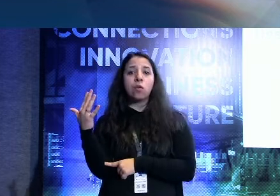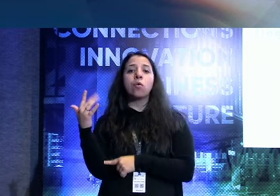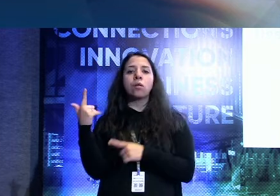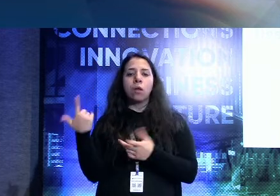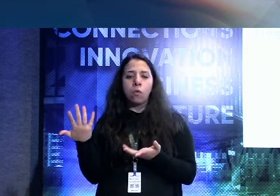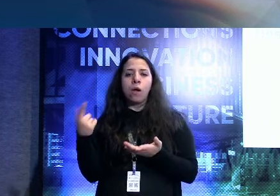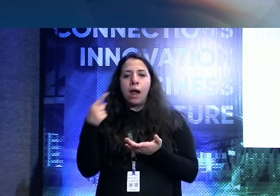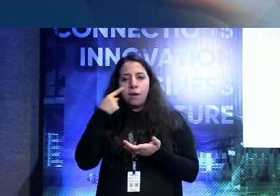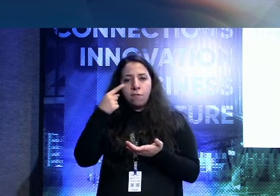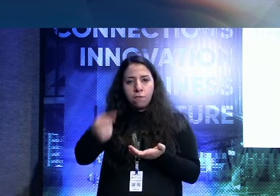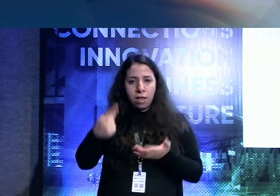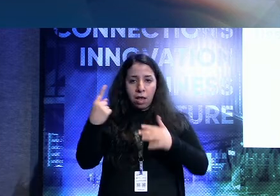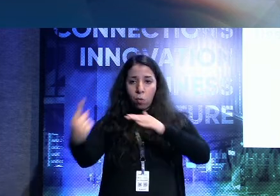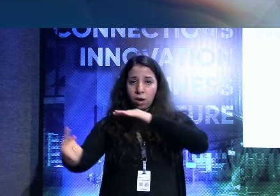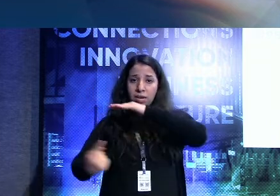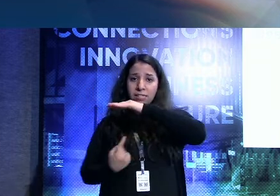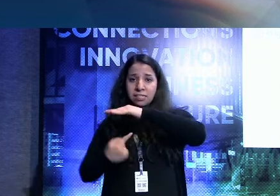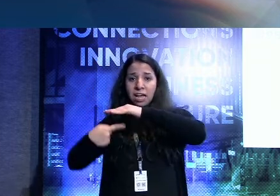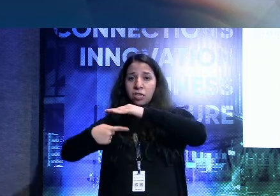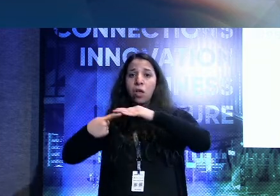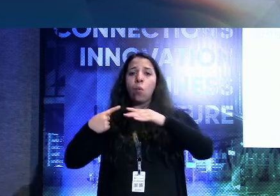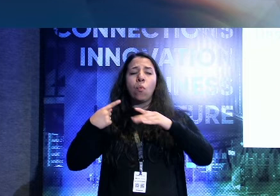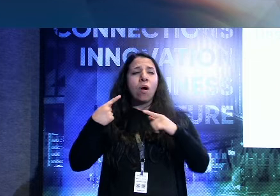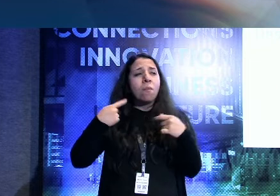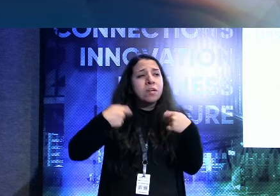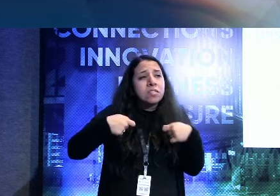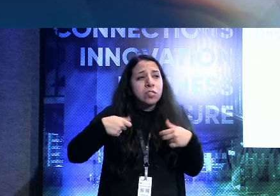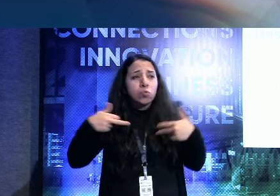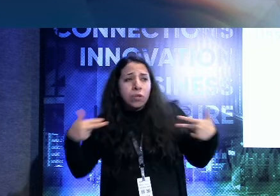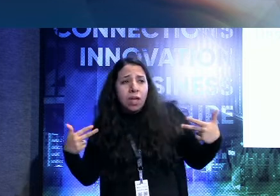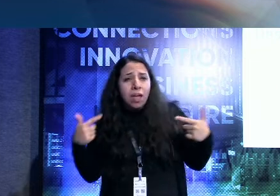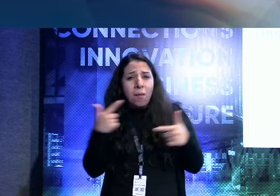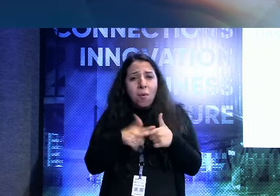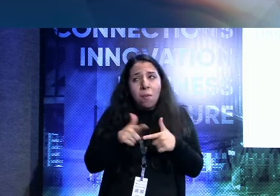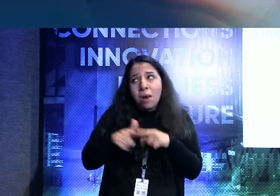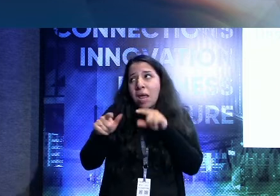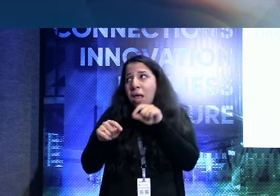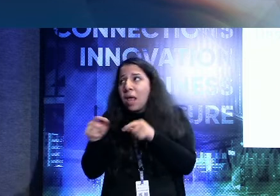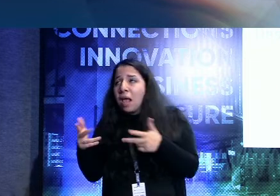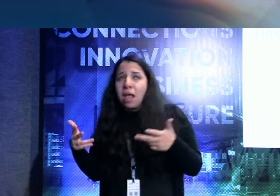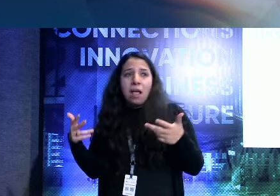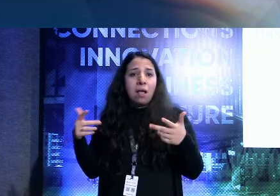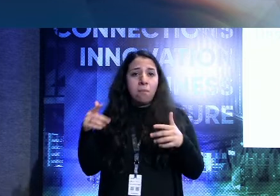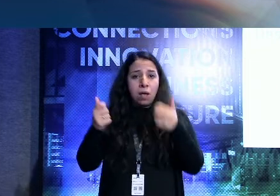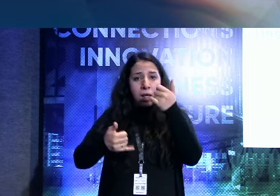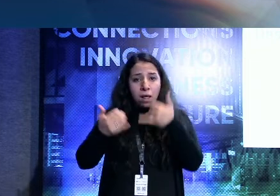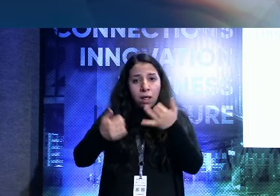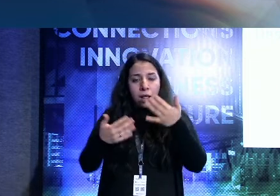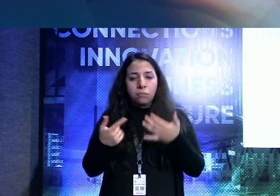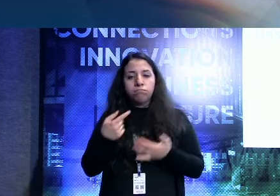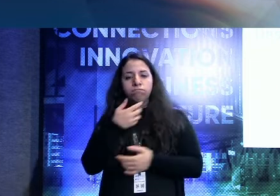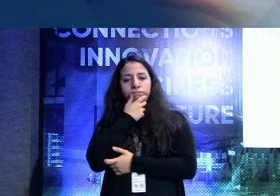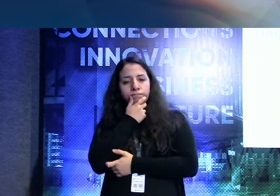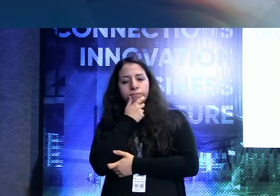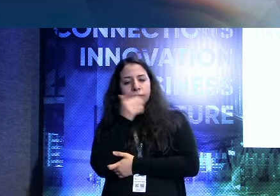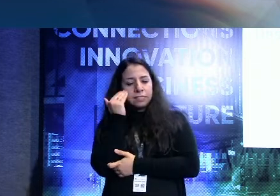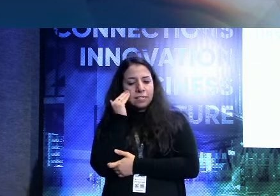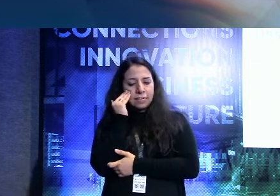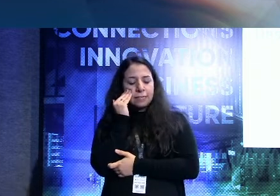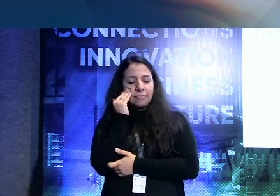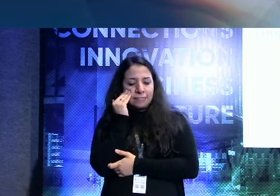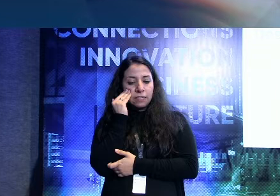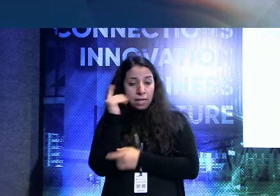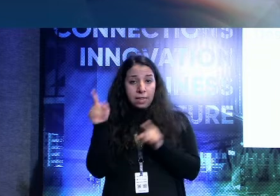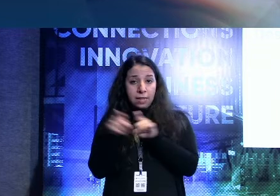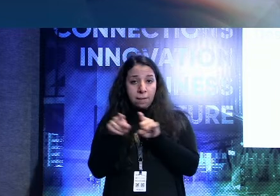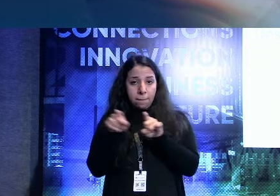no nosso cliente, para entender realmente quais são as dores, o que é preciso mudar na jornada como um todo. Operar em ciclos curtos, então a gente reduziu muito